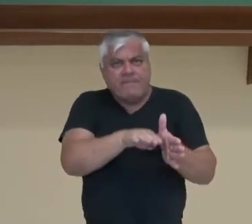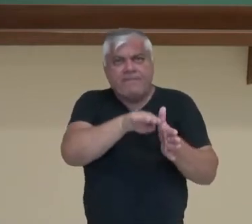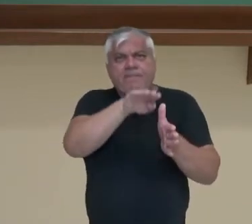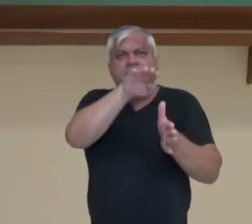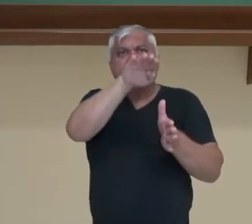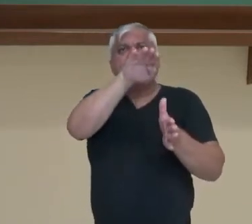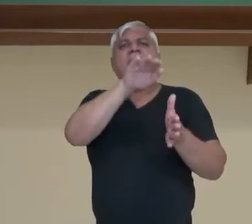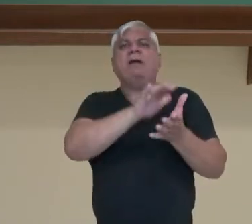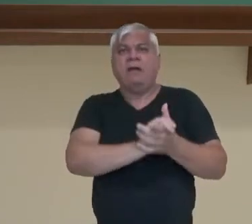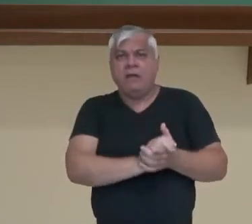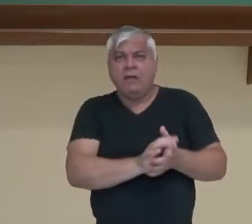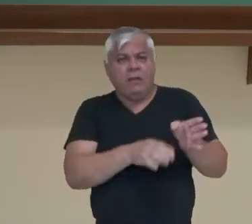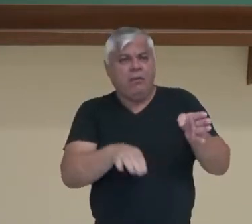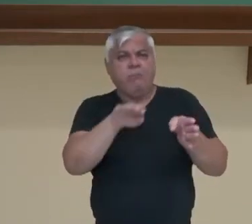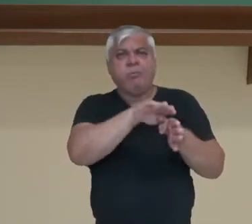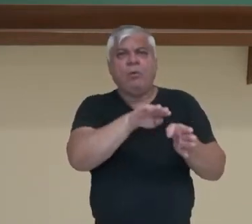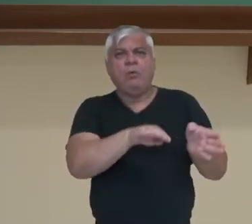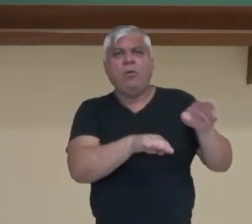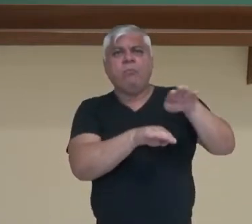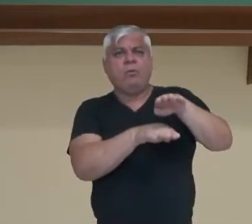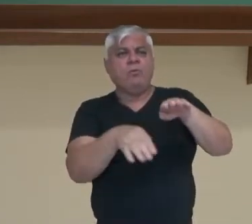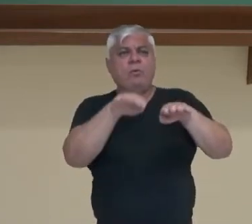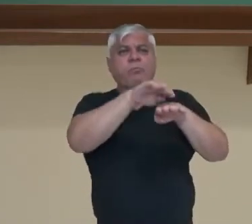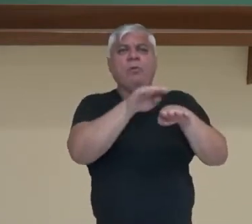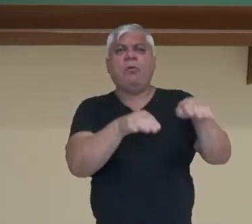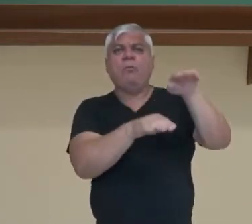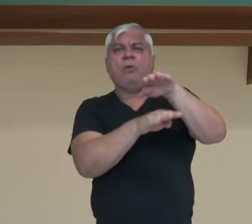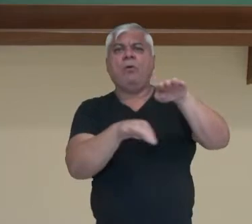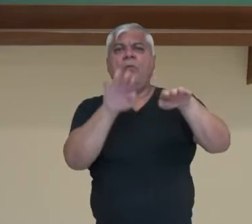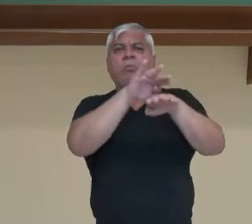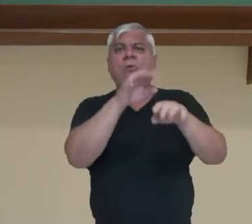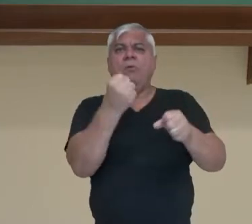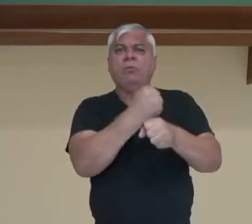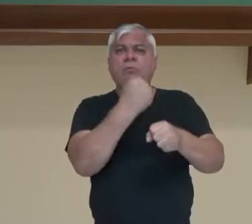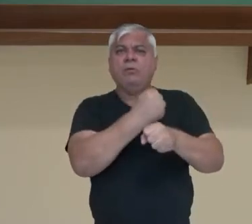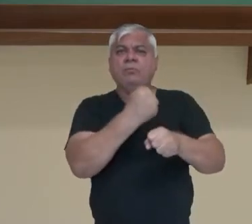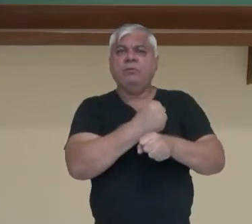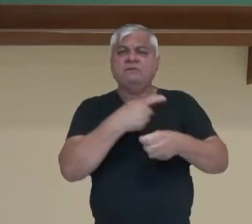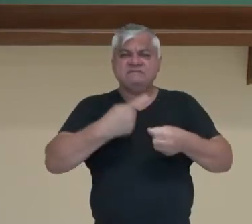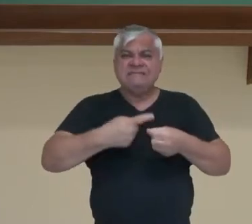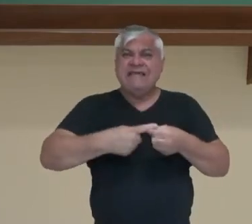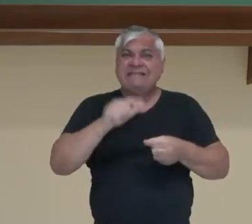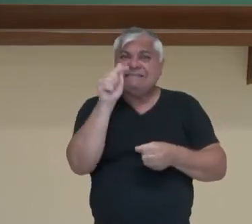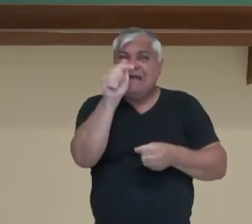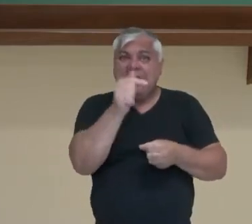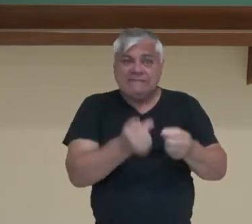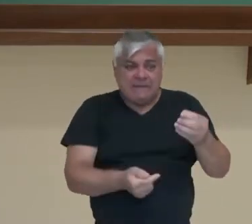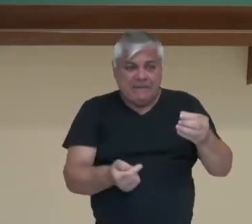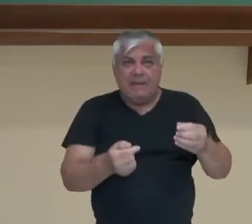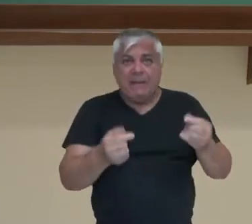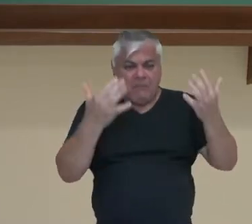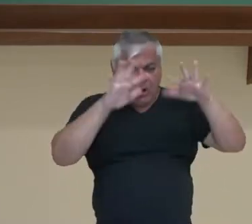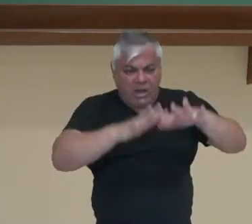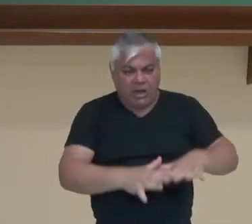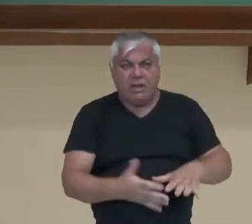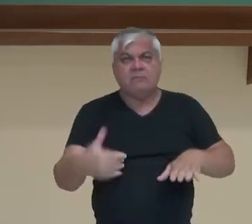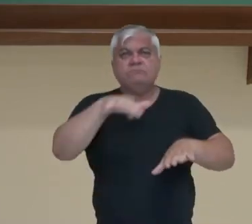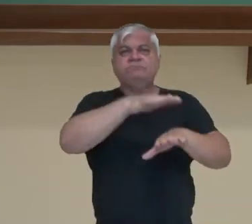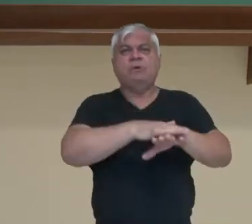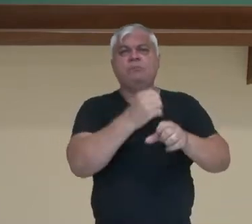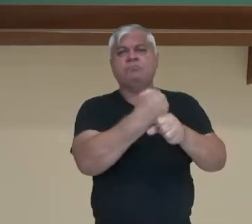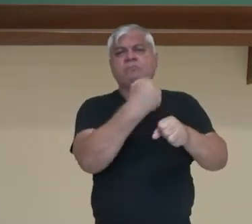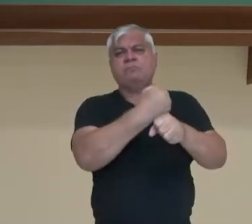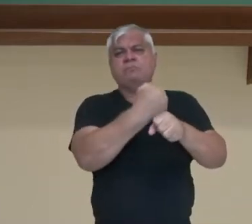uma Troia, depois vinha um outro povo, dominava, destruía, reconstruía, segunda Troia. Vinha um outro povo, pode ser os gregos,